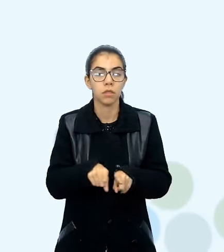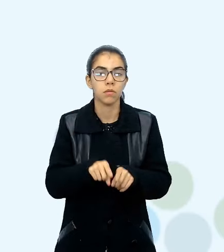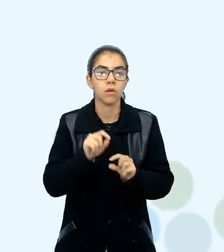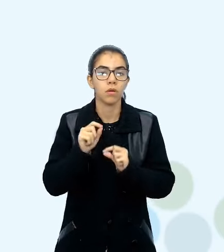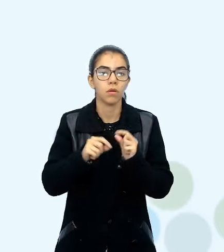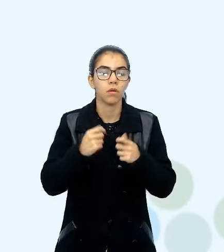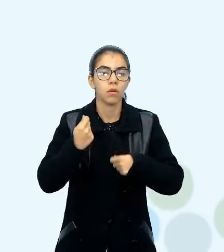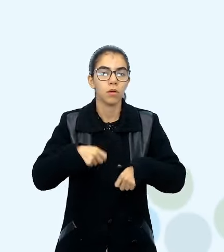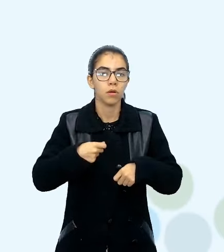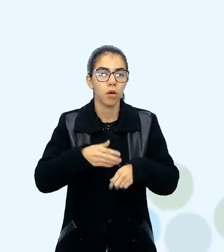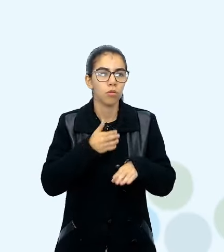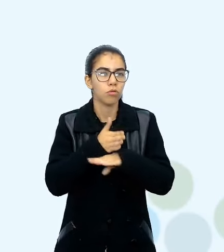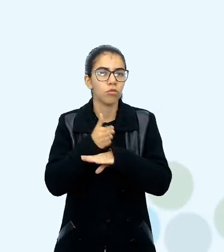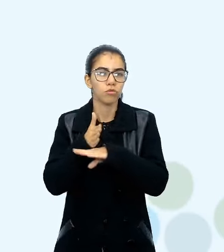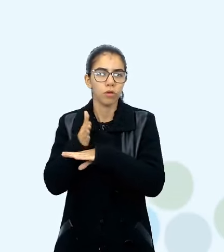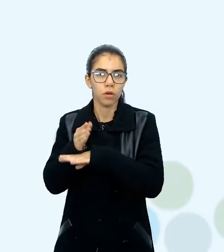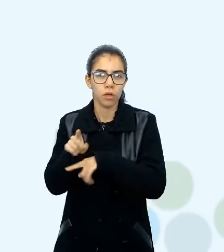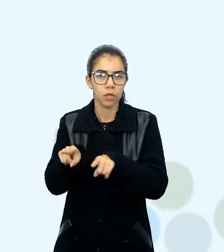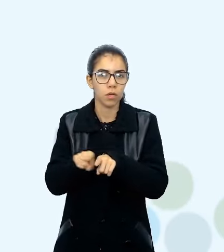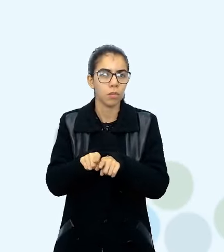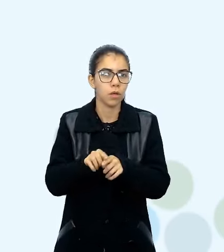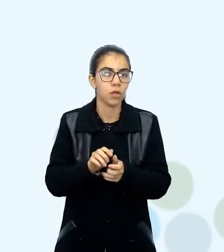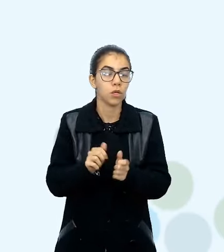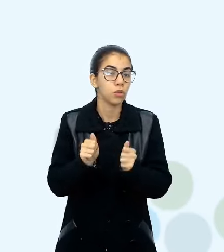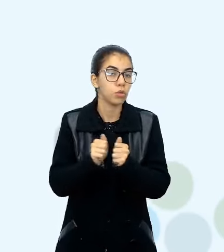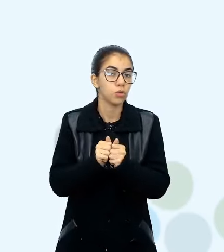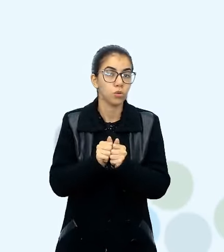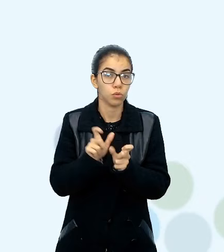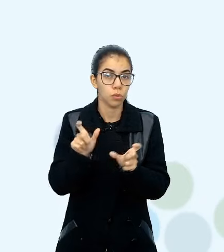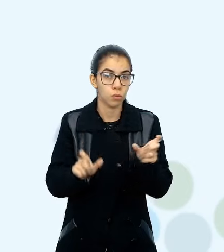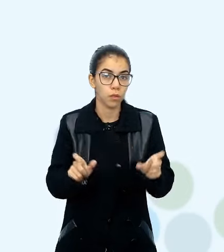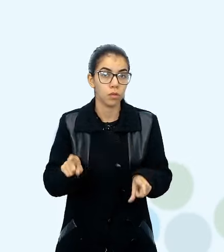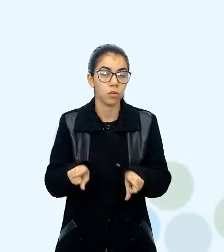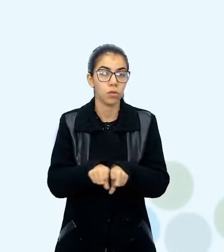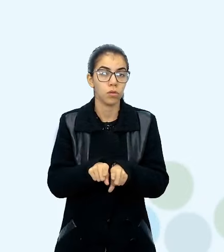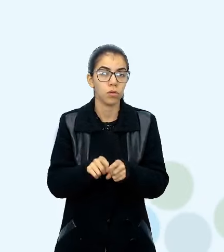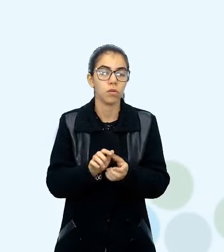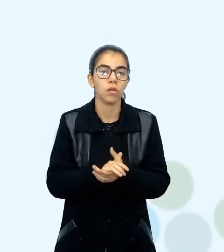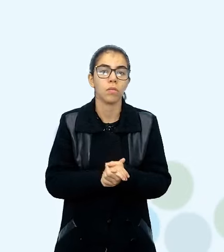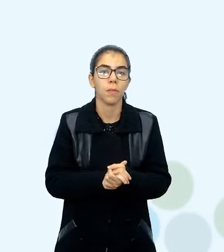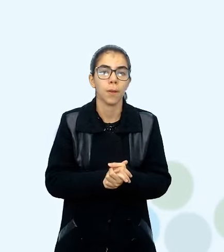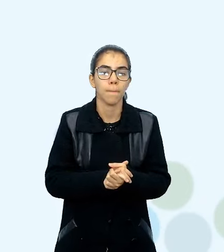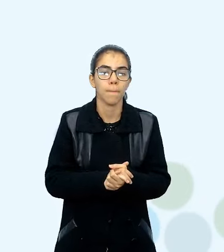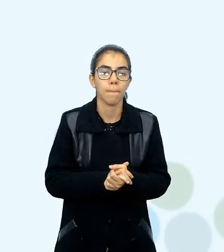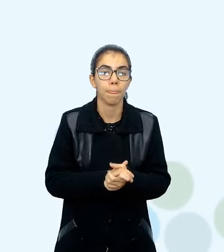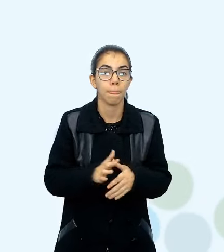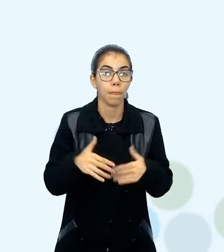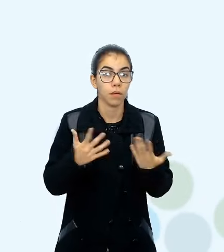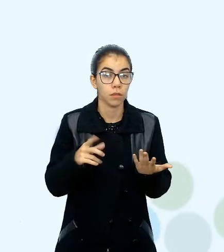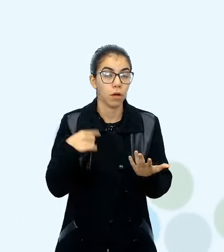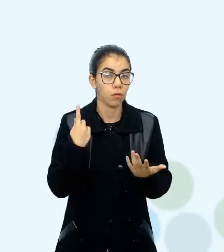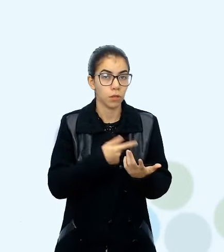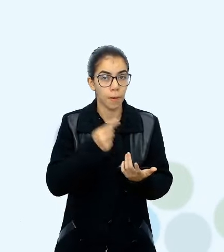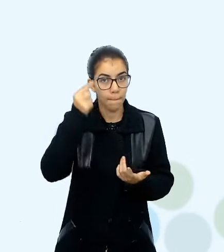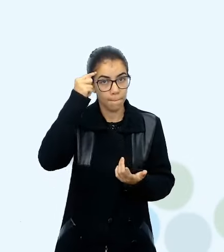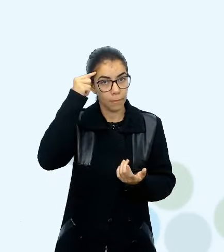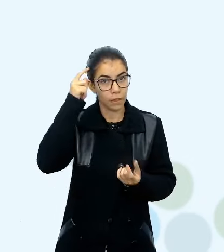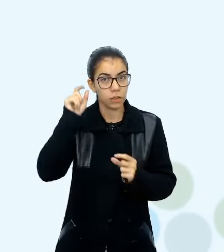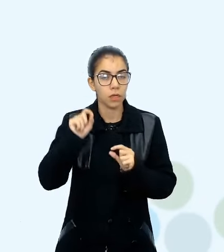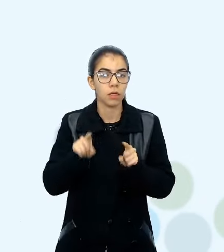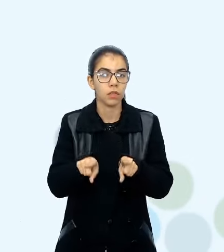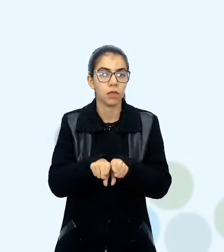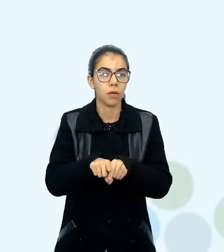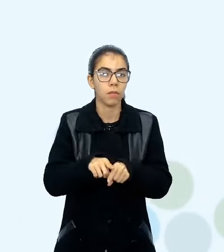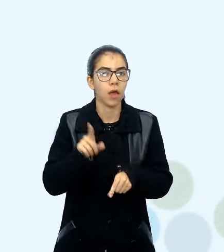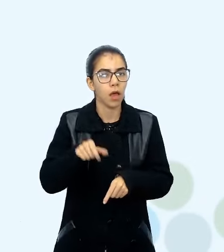né? Aonde ela está indo, com quem ela vai, o que ela vai fazer, né? Então, a gente tem que pensar nisso.